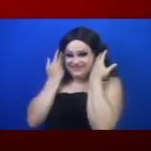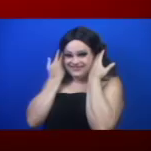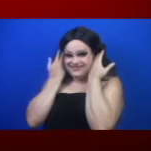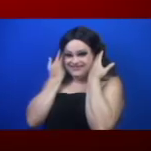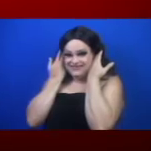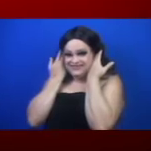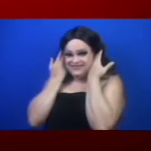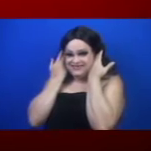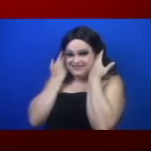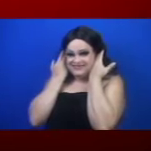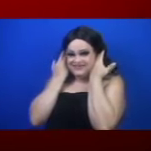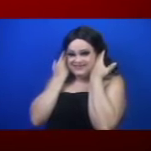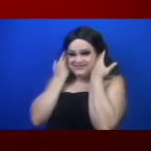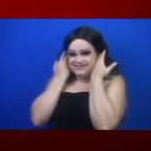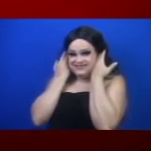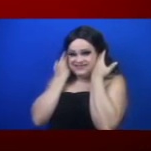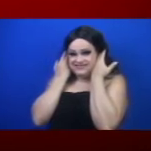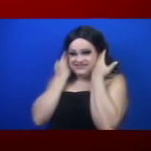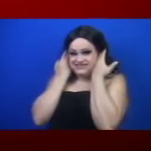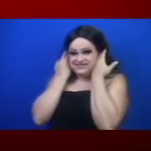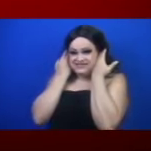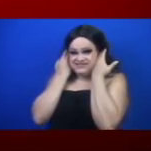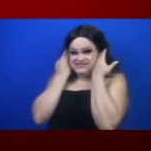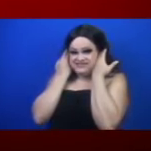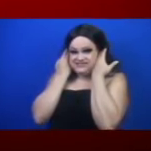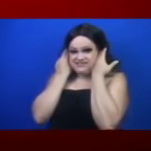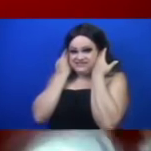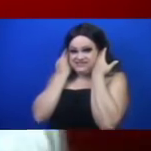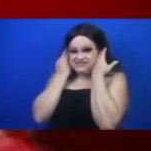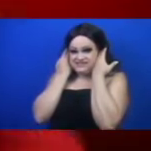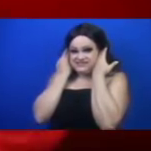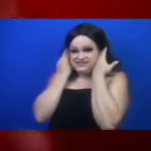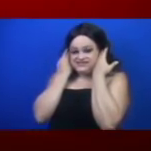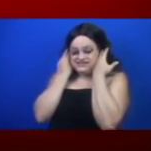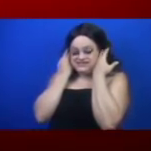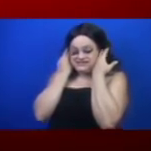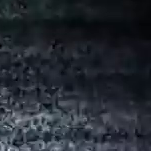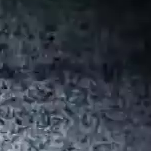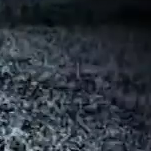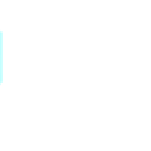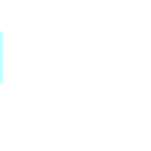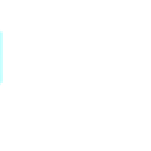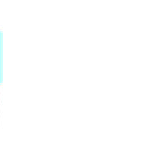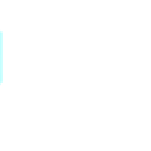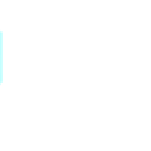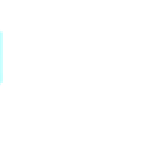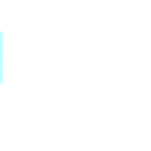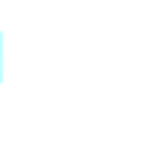É... Eu me perdi aqui. Volteci, o papel, Volteci! Cadê? Opa! O filha da...